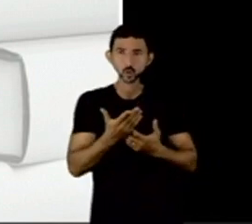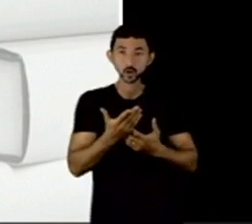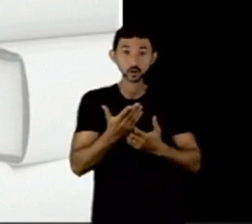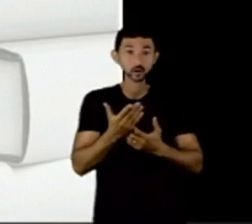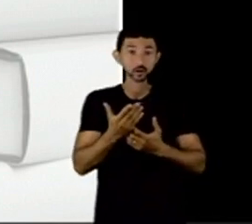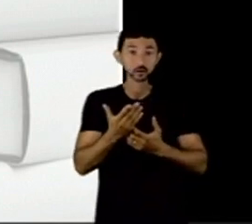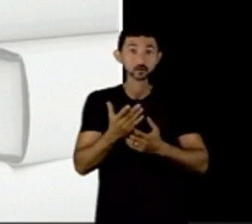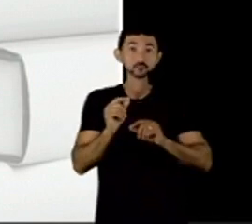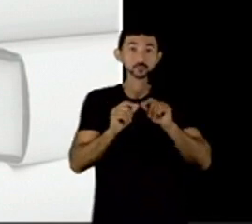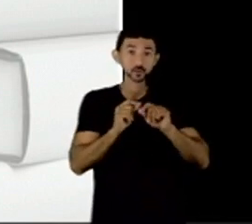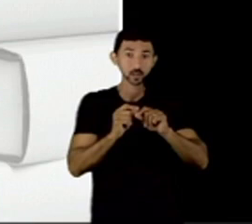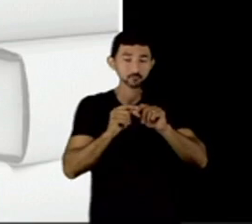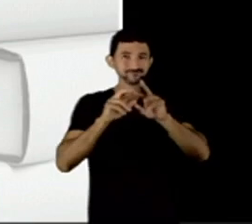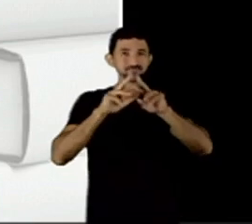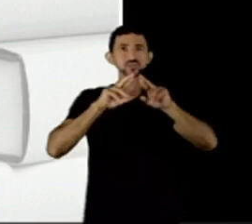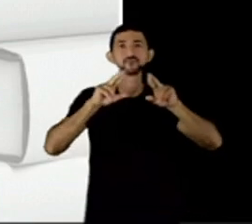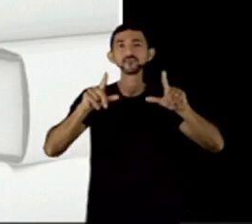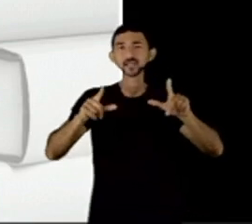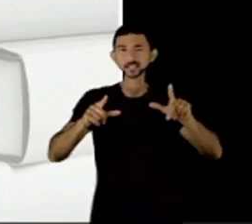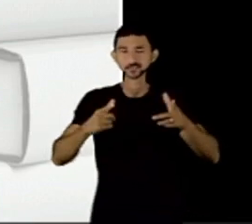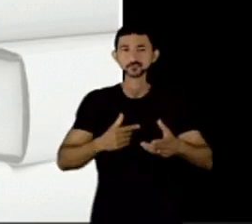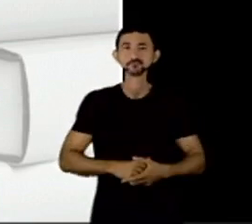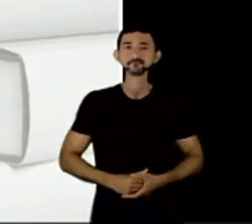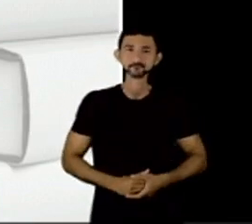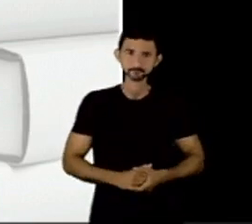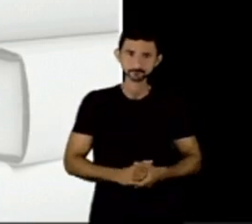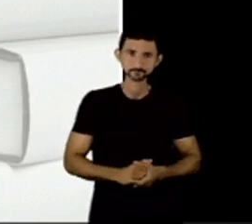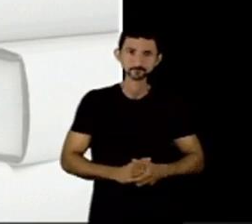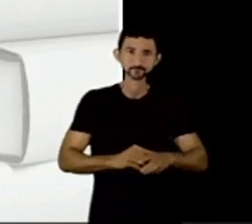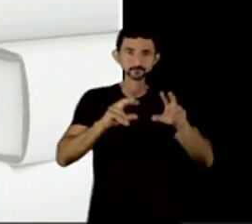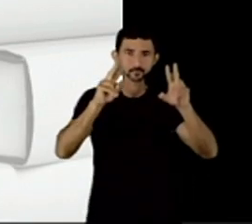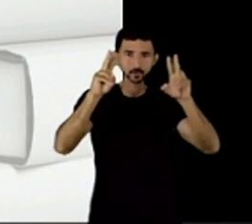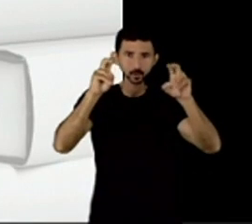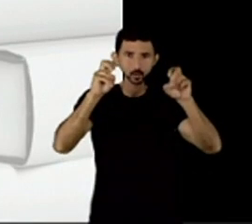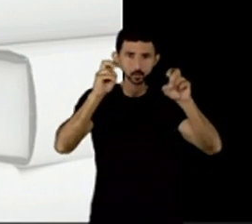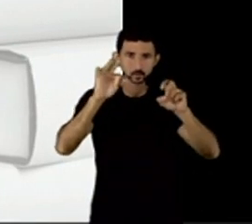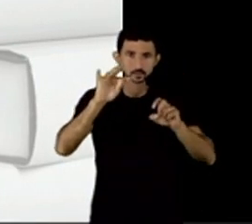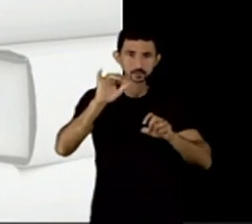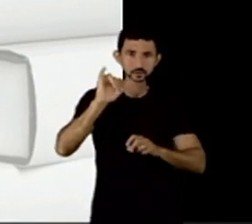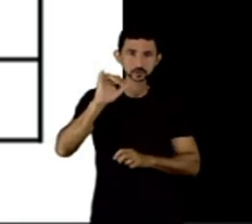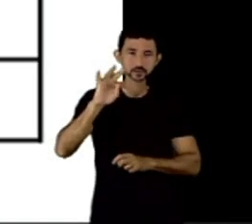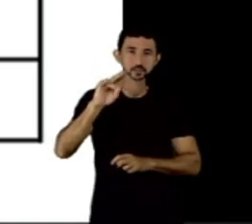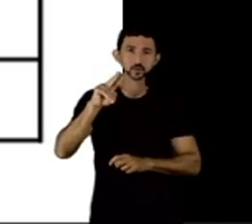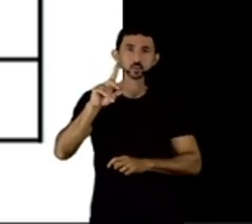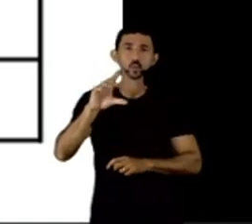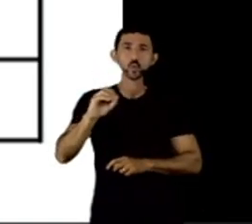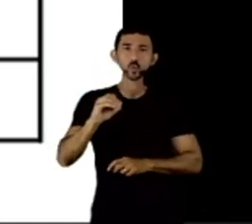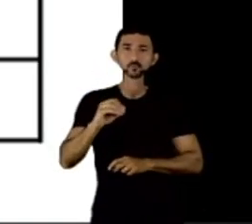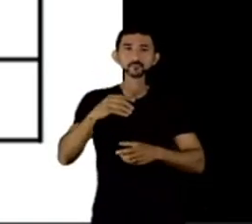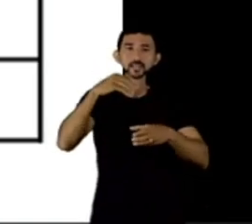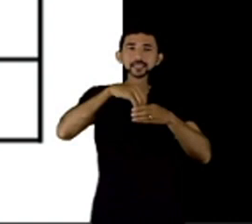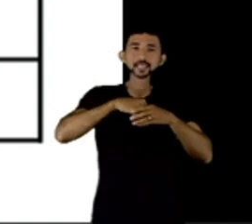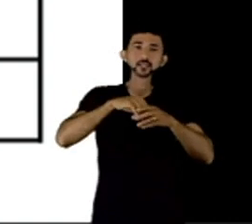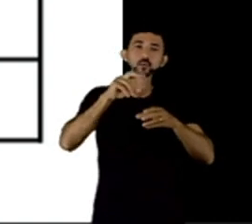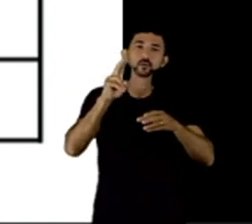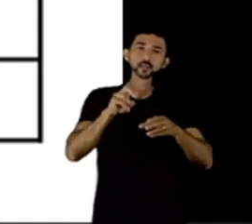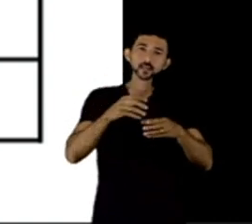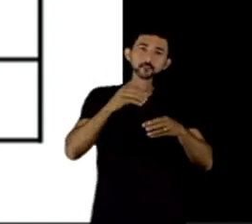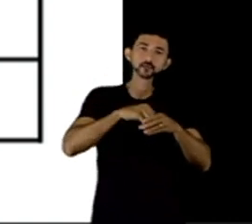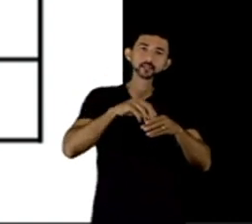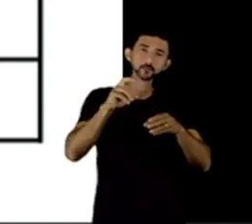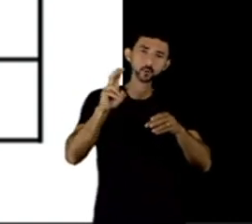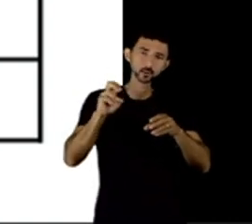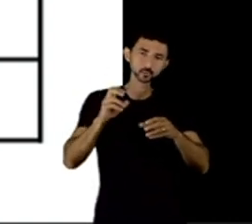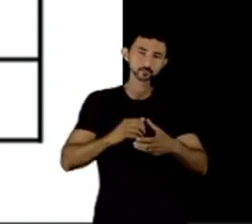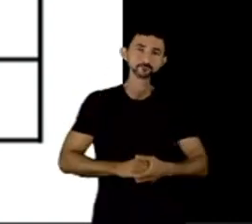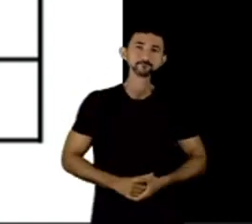são mais os mesmos. Esse é o título que está dentro de um tema, que está dentro de um